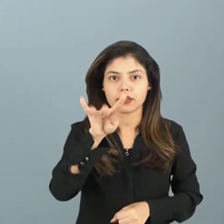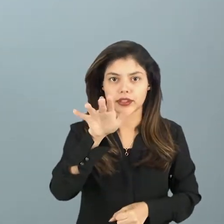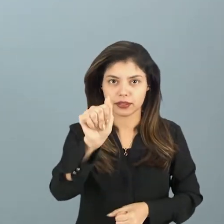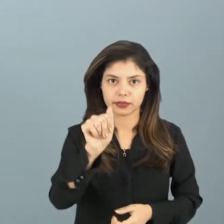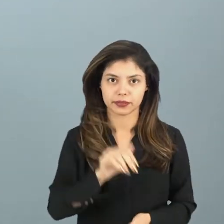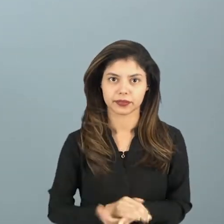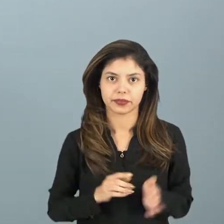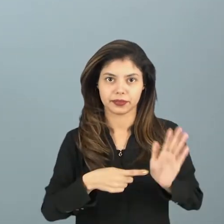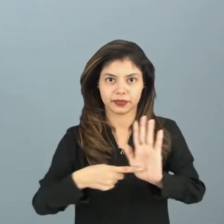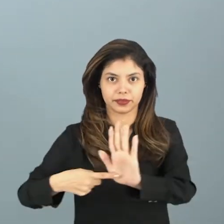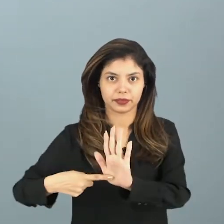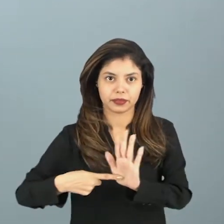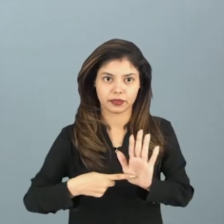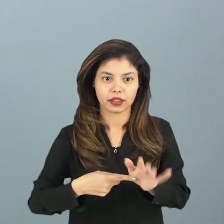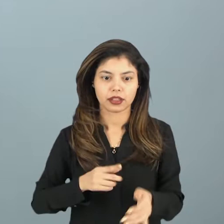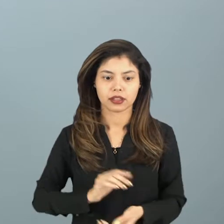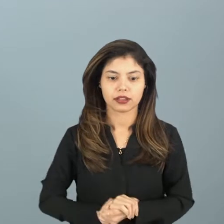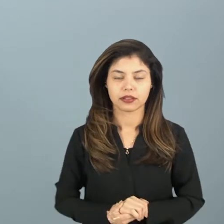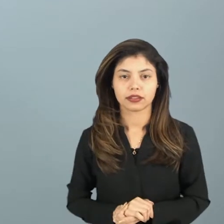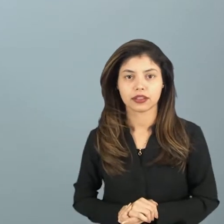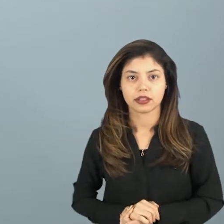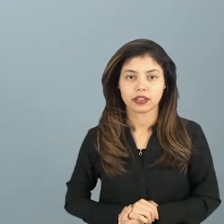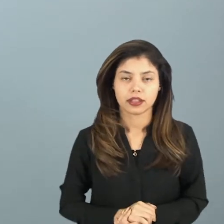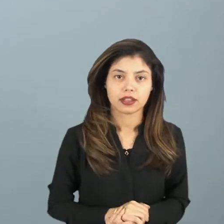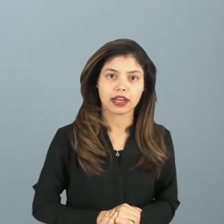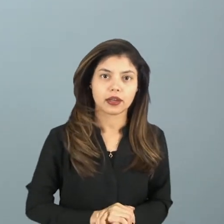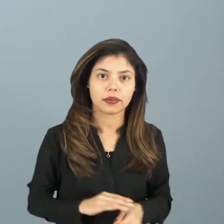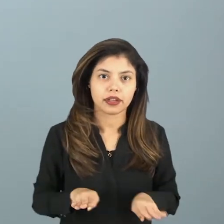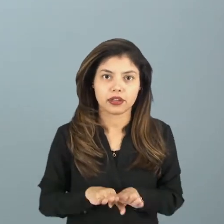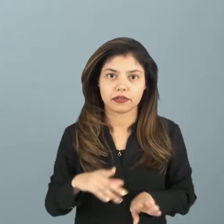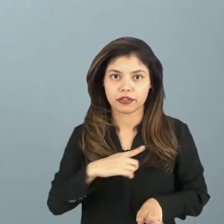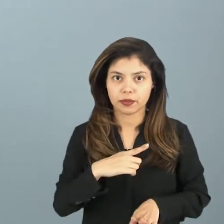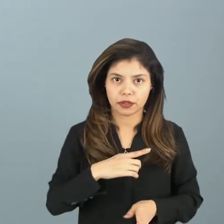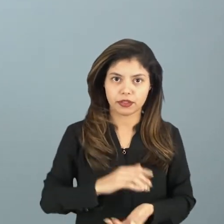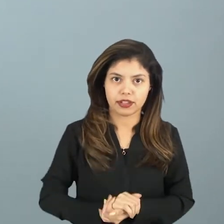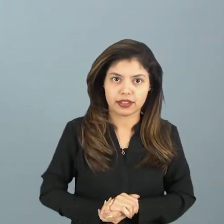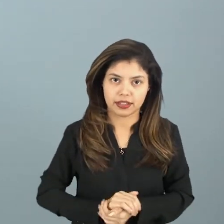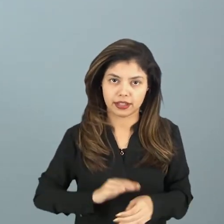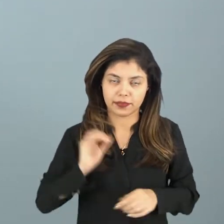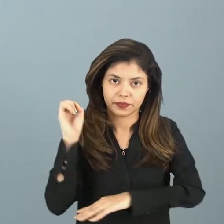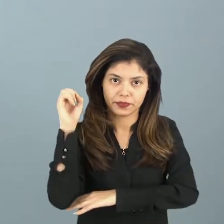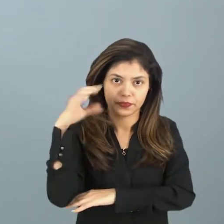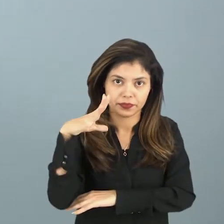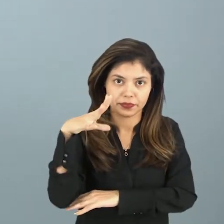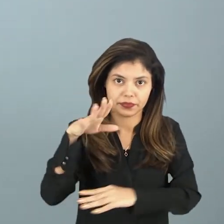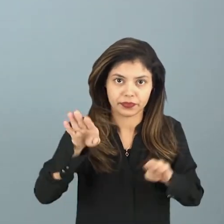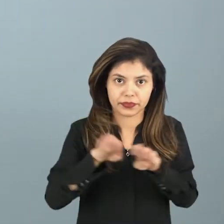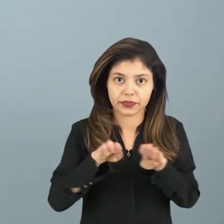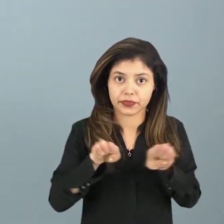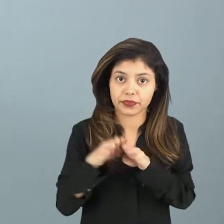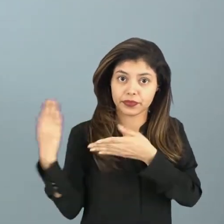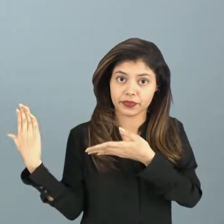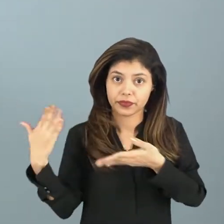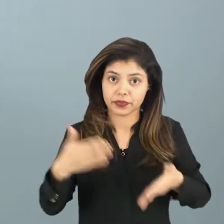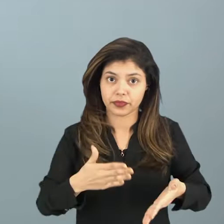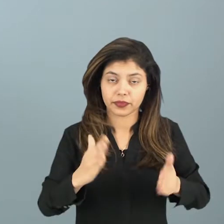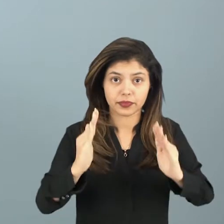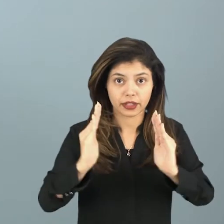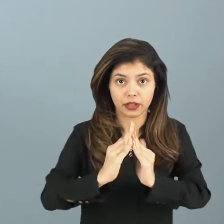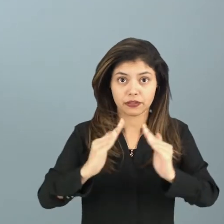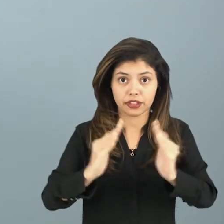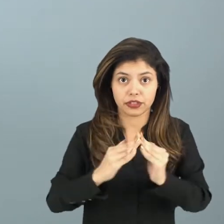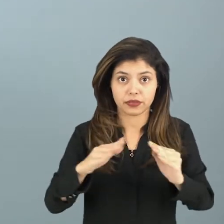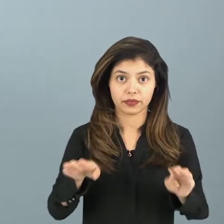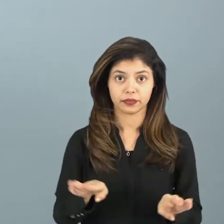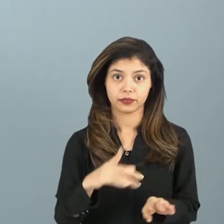que mostra como é a luz, como ela chega à nossa casa, certo?